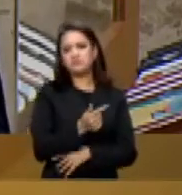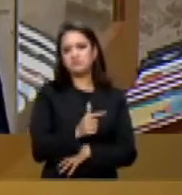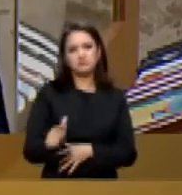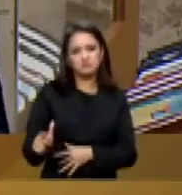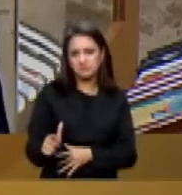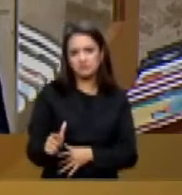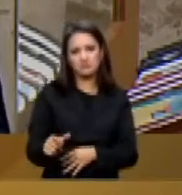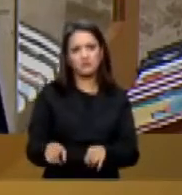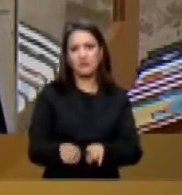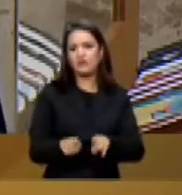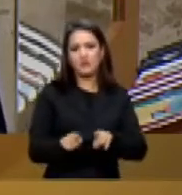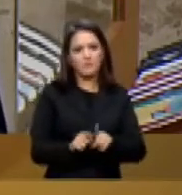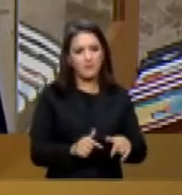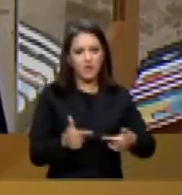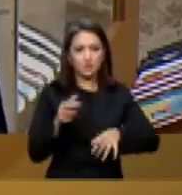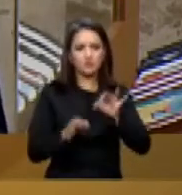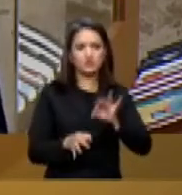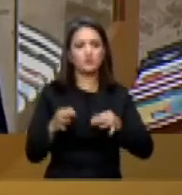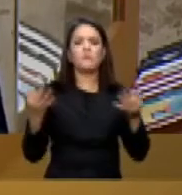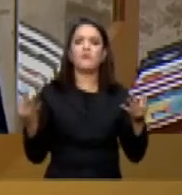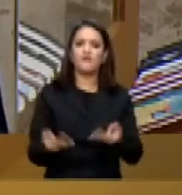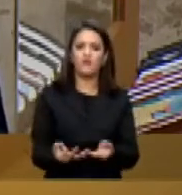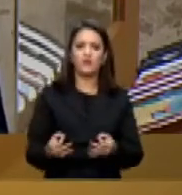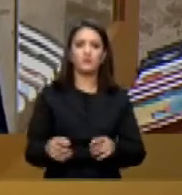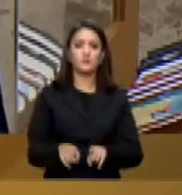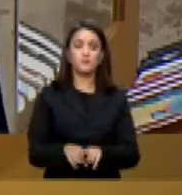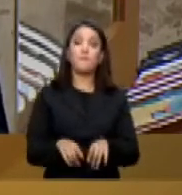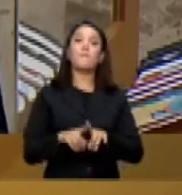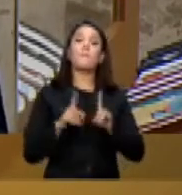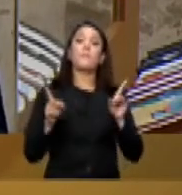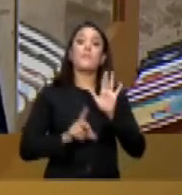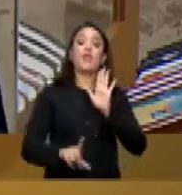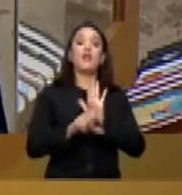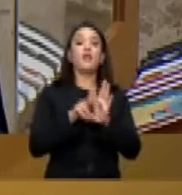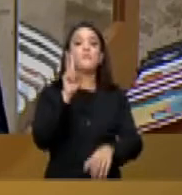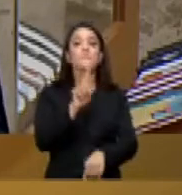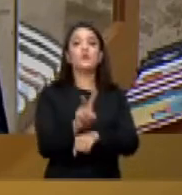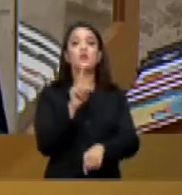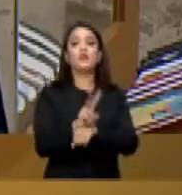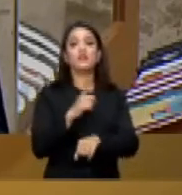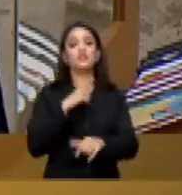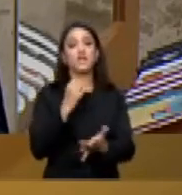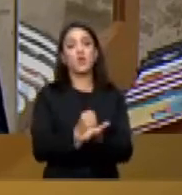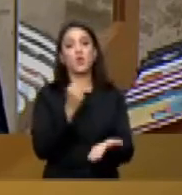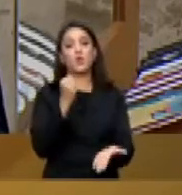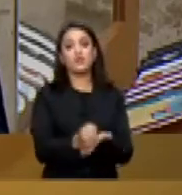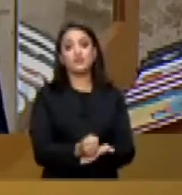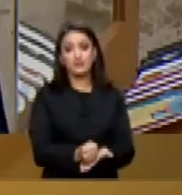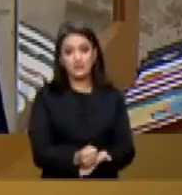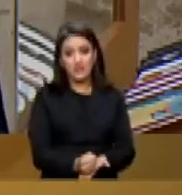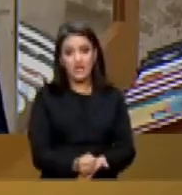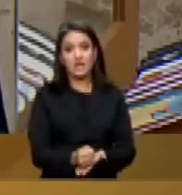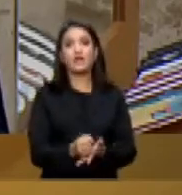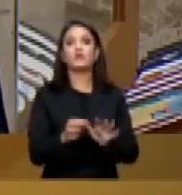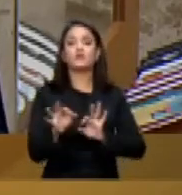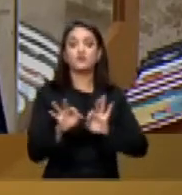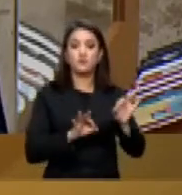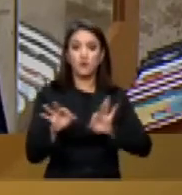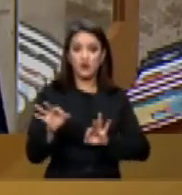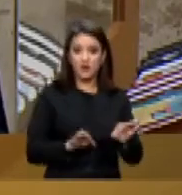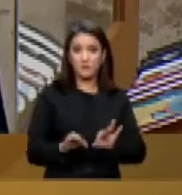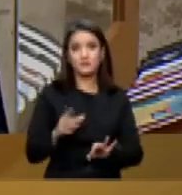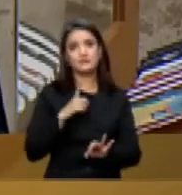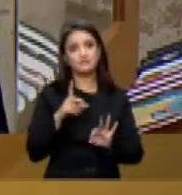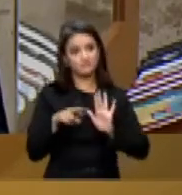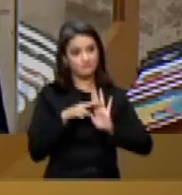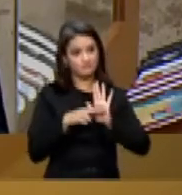ato jurídico perfeito, nem a vedação de confisco. A lei protege os contratos de programa em curso que estejam